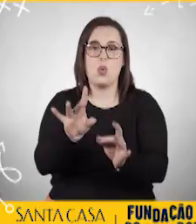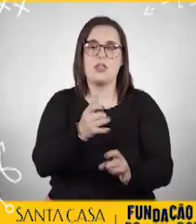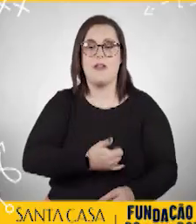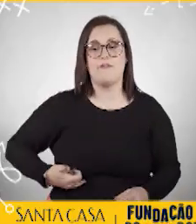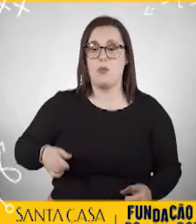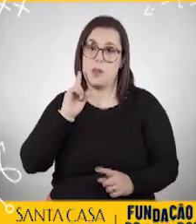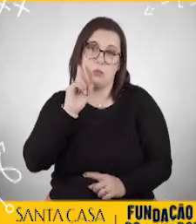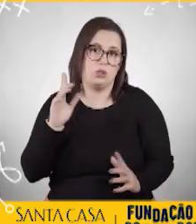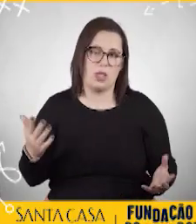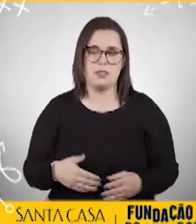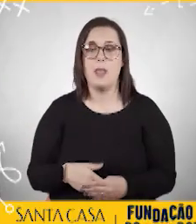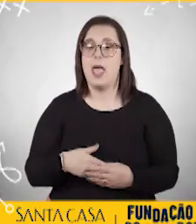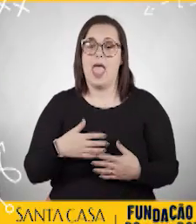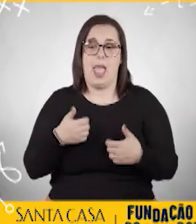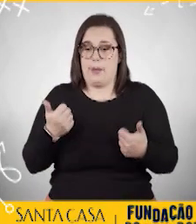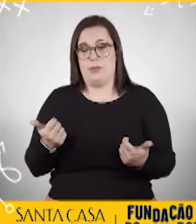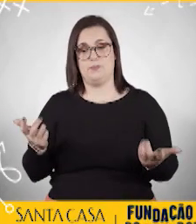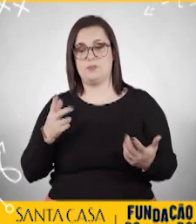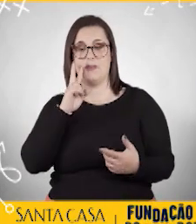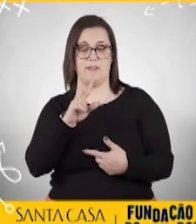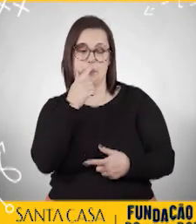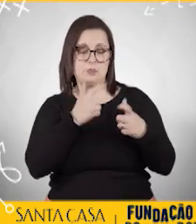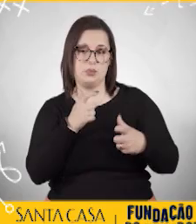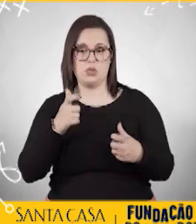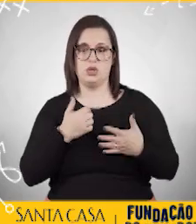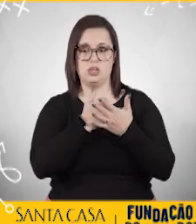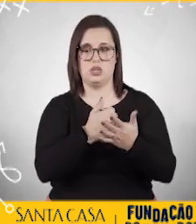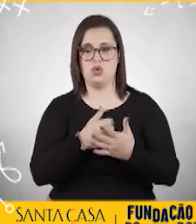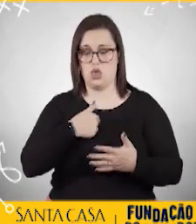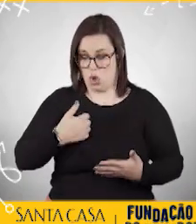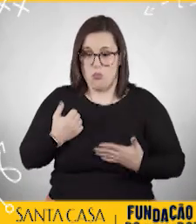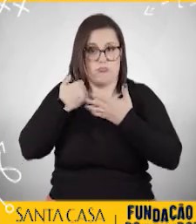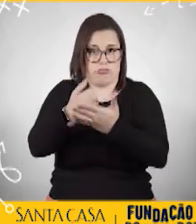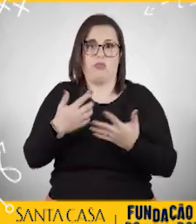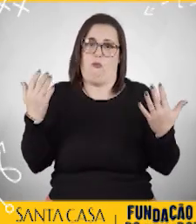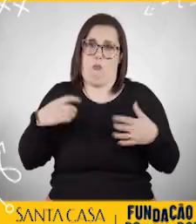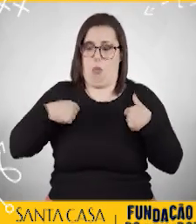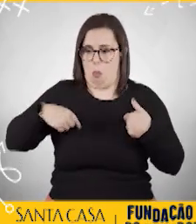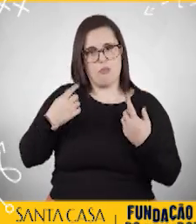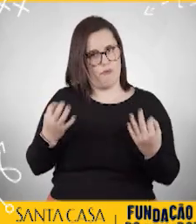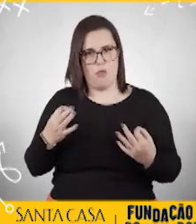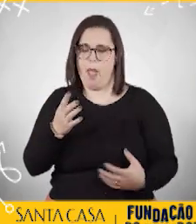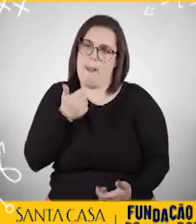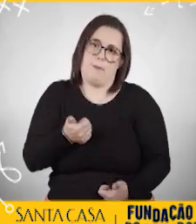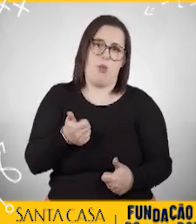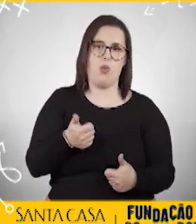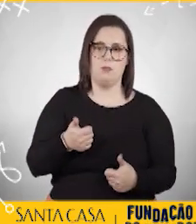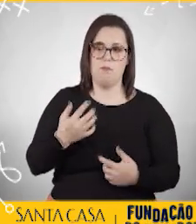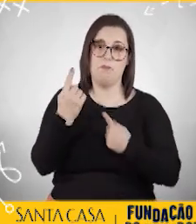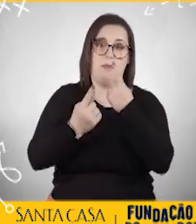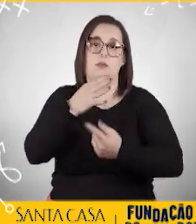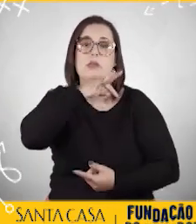Fome. É sempre bom ver as pessoas ajudarem e eu também poder contribuir de alguma forma para